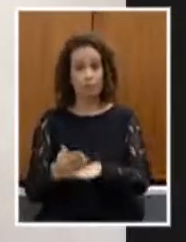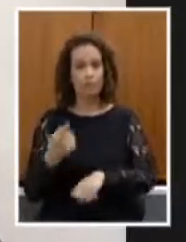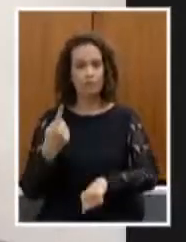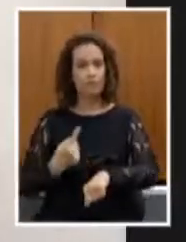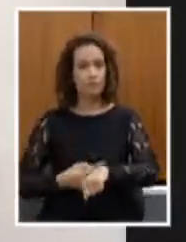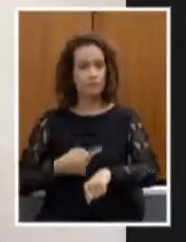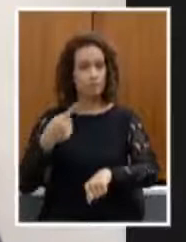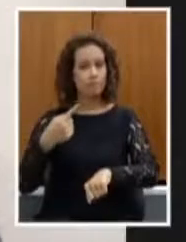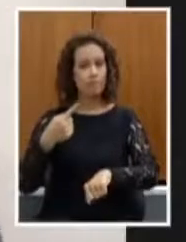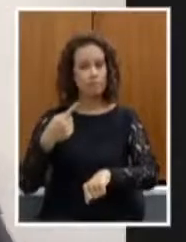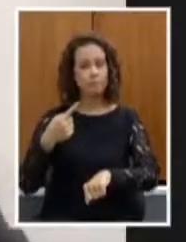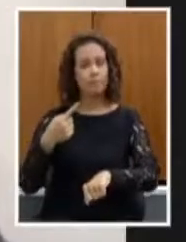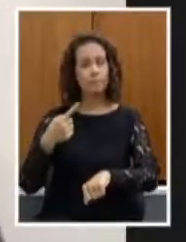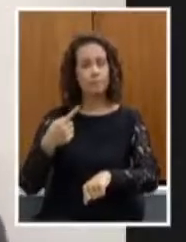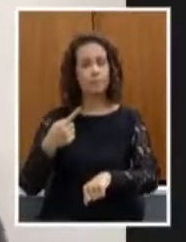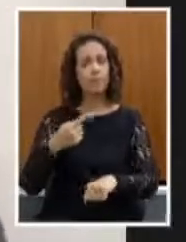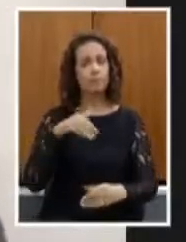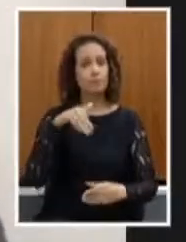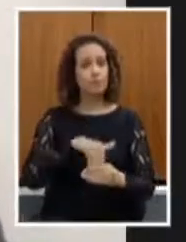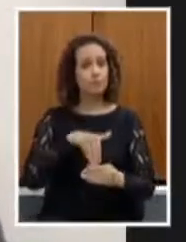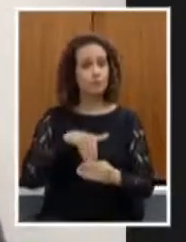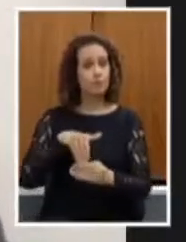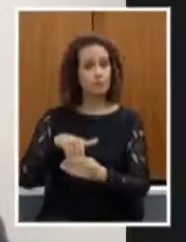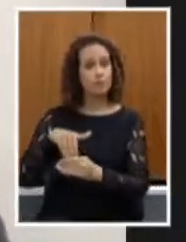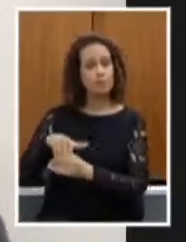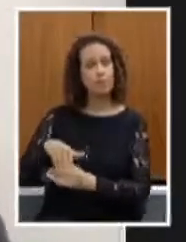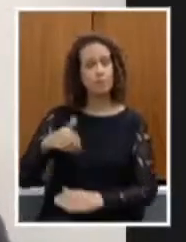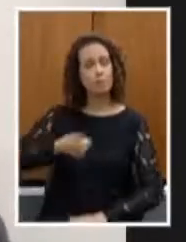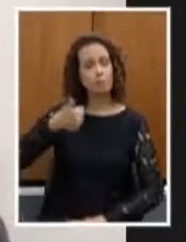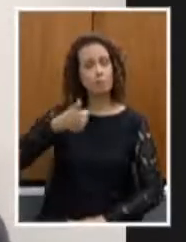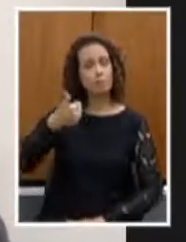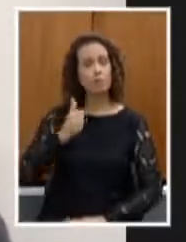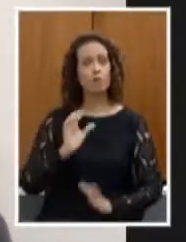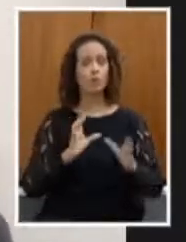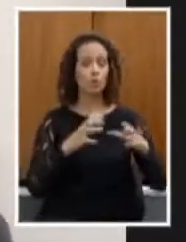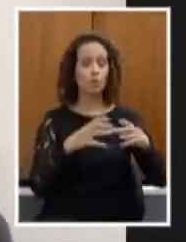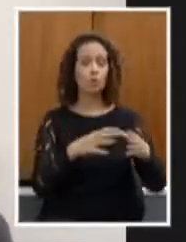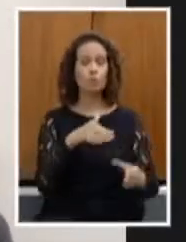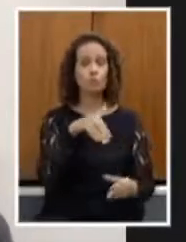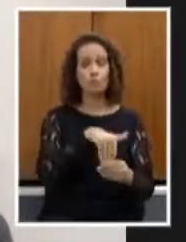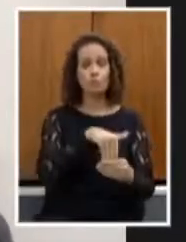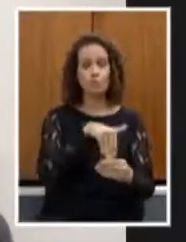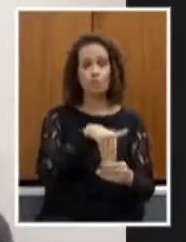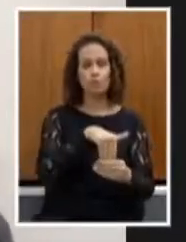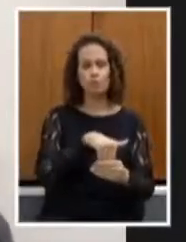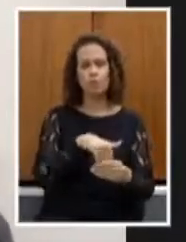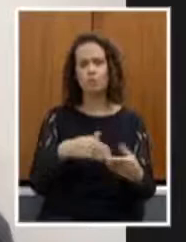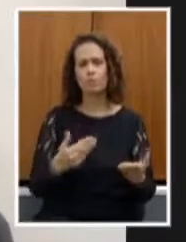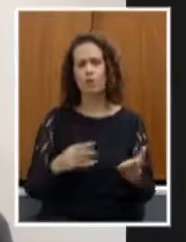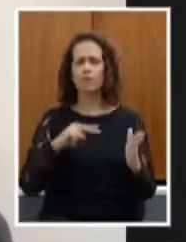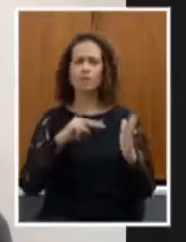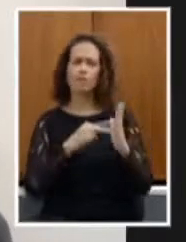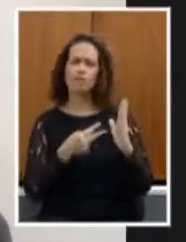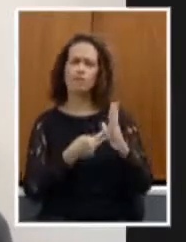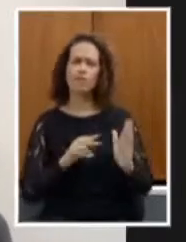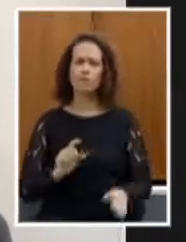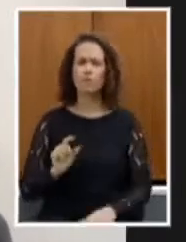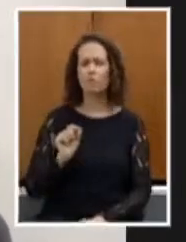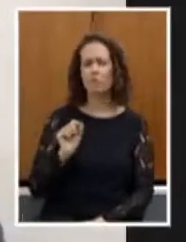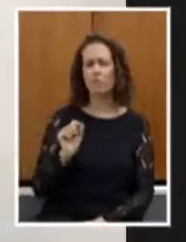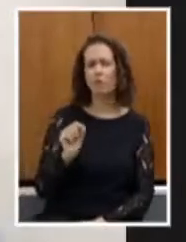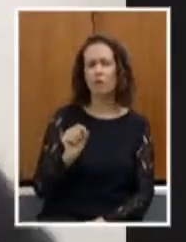momento da votação de primeiro turno, isso não significa que tenhamos